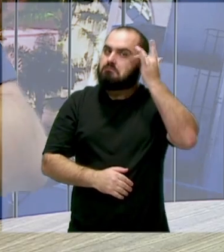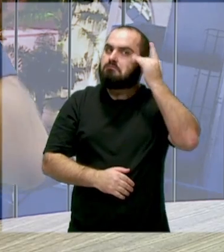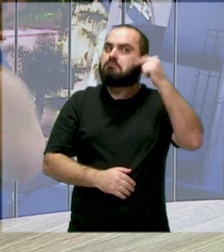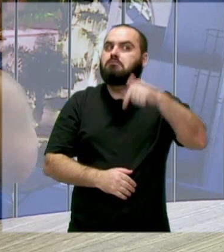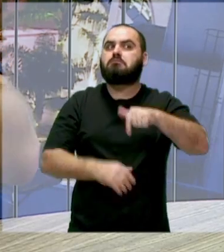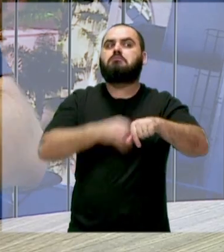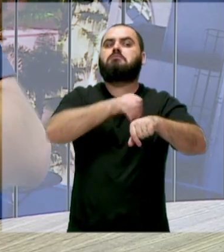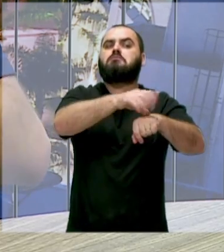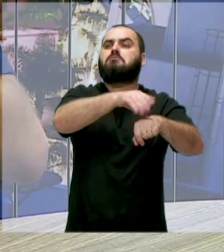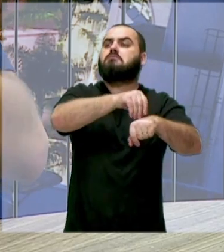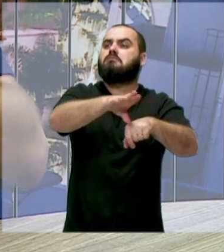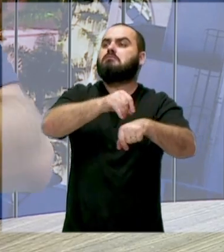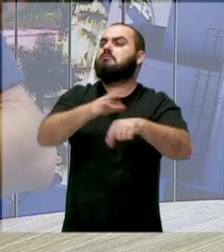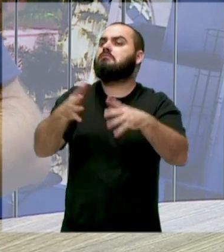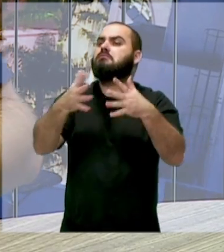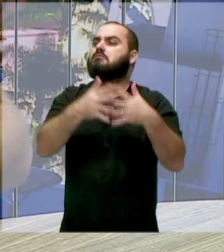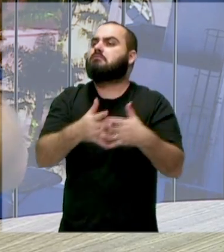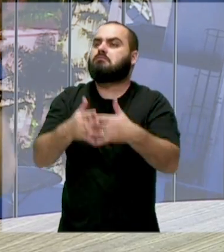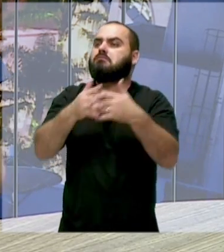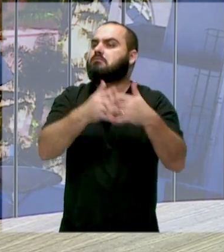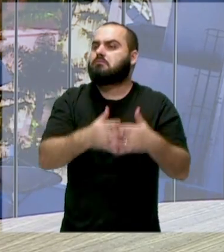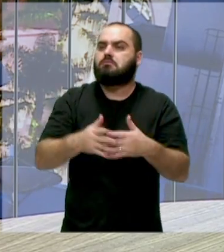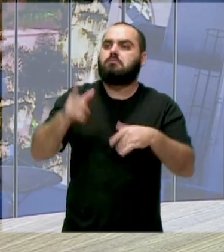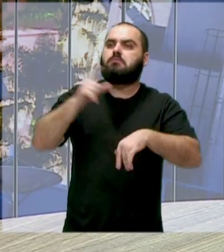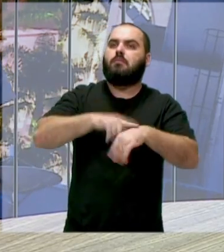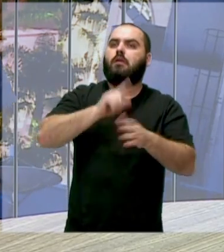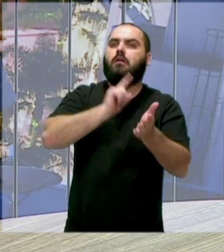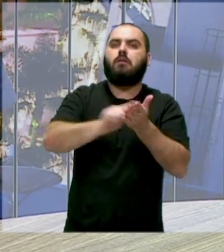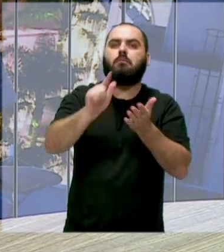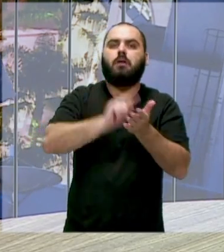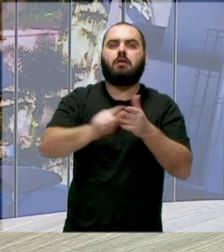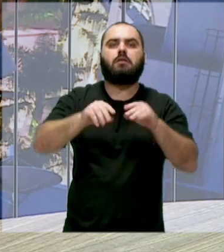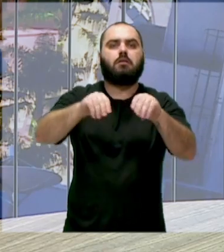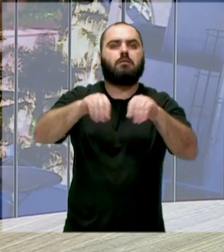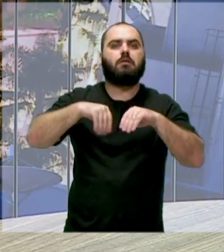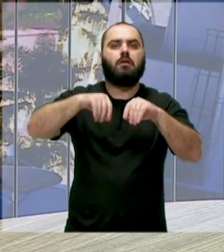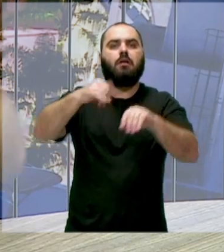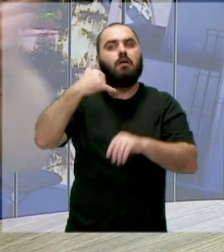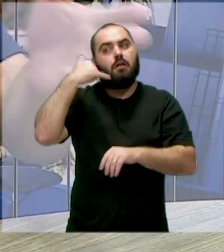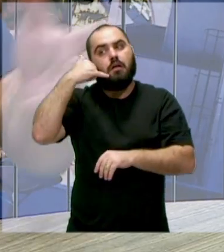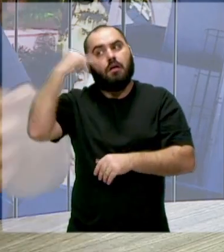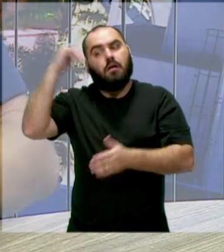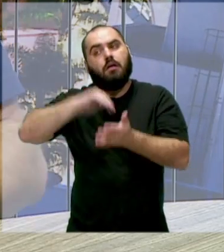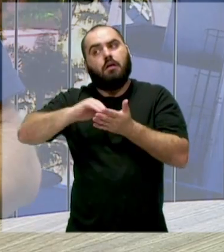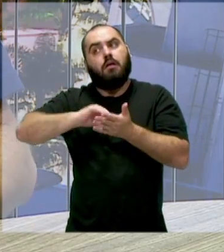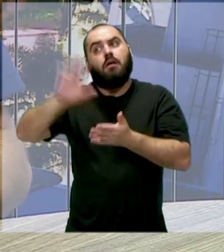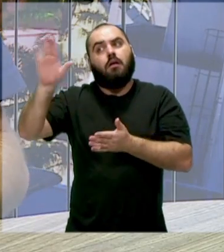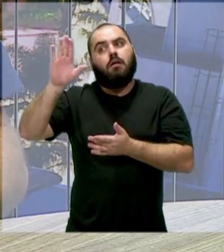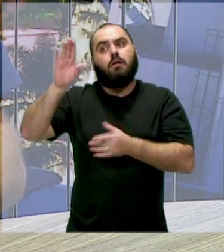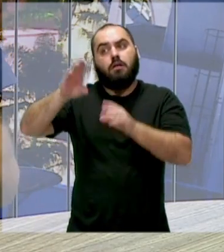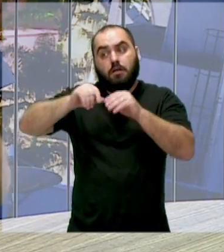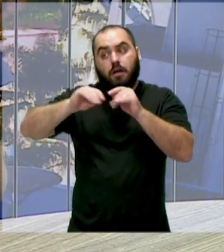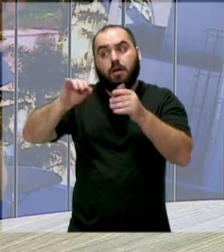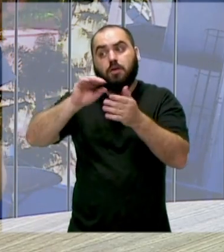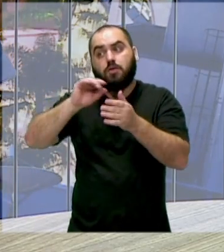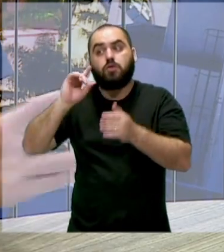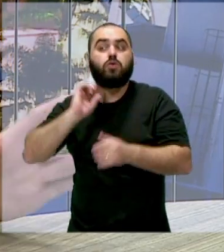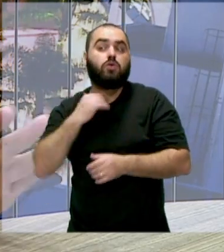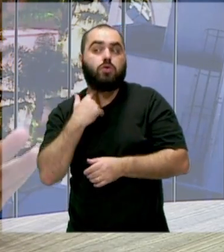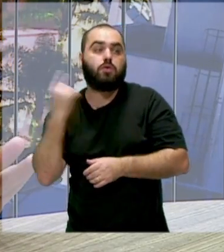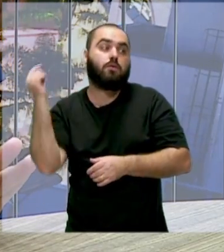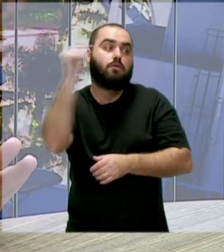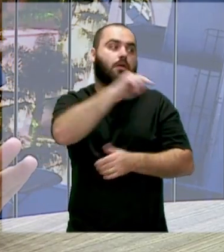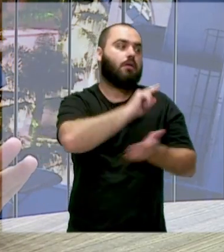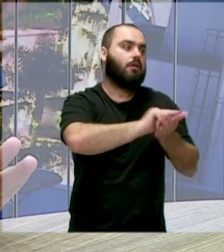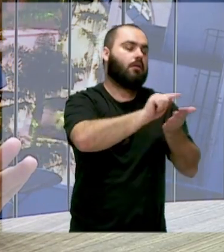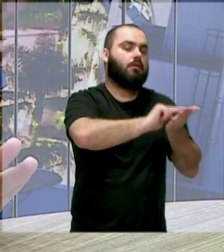de ter o caminhão, ter a qualquer hora, fazer a limpeza do terreno baldio, liga para lá, para a obra, o terreno está sujo, vai lá e limpa. A gente só está